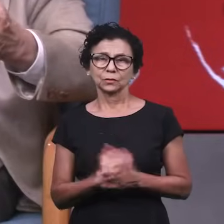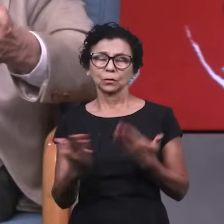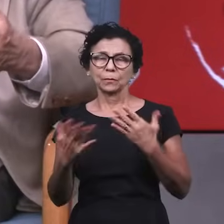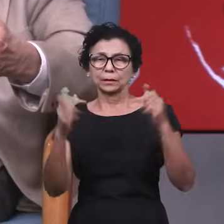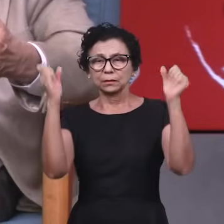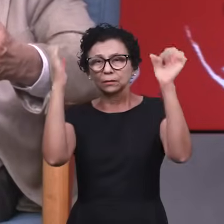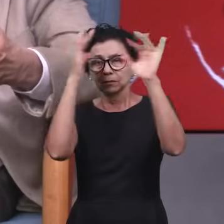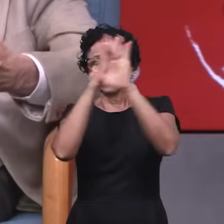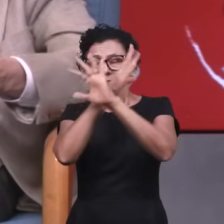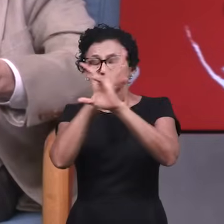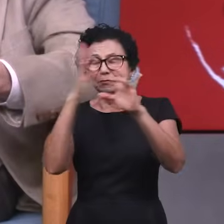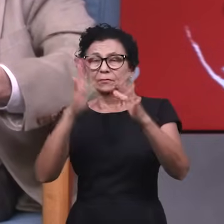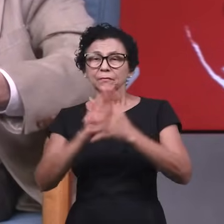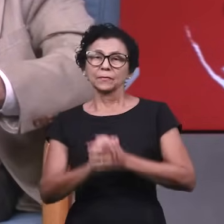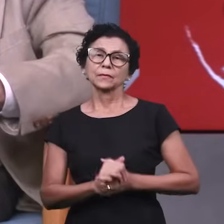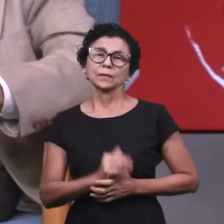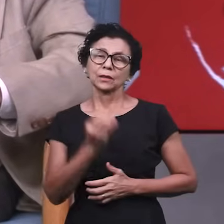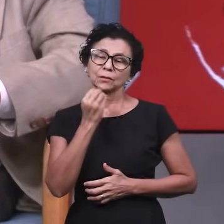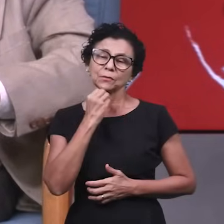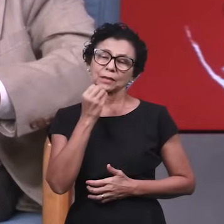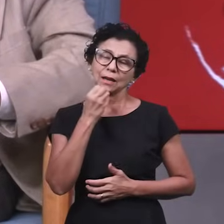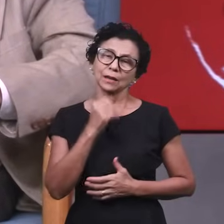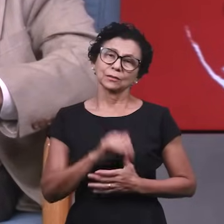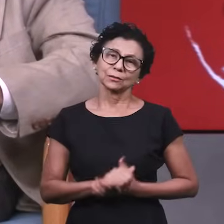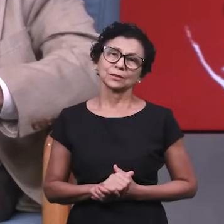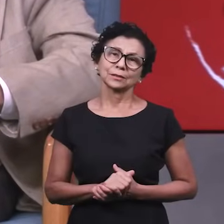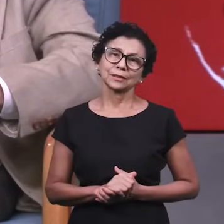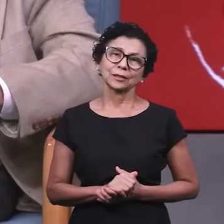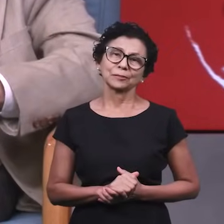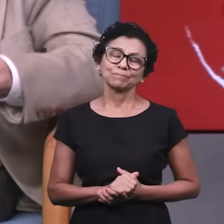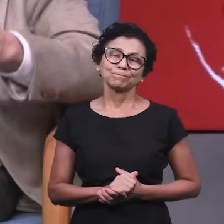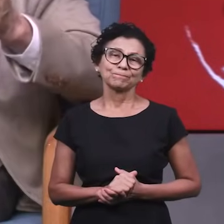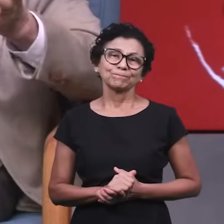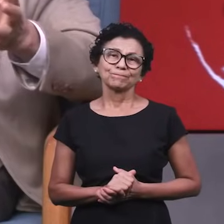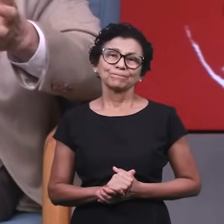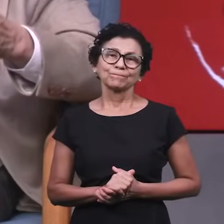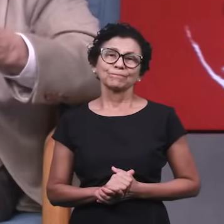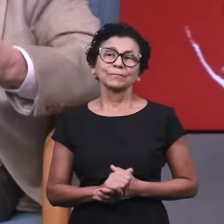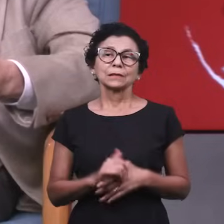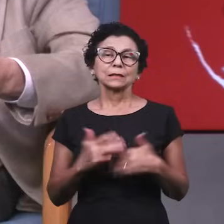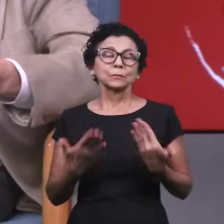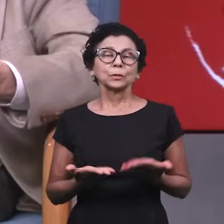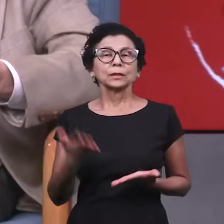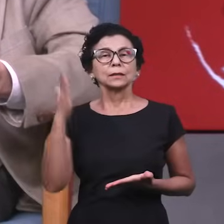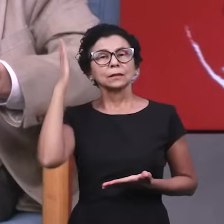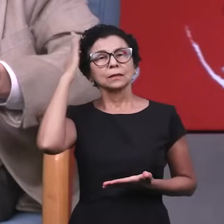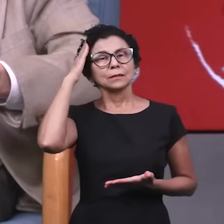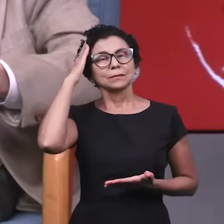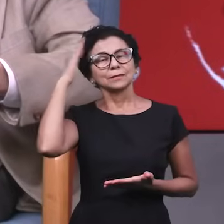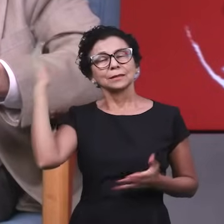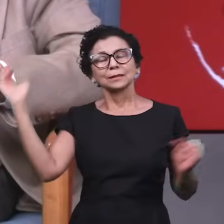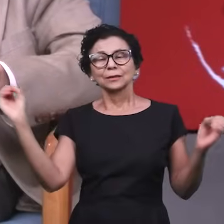doutrinária na vida da igreja por não entender aquilo que está estabelecido por